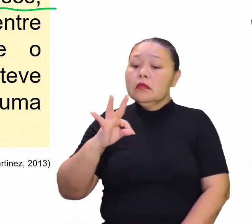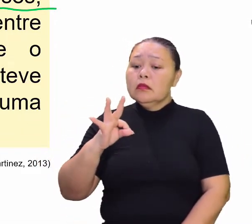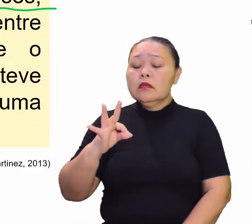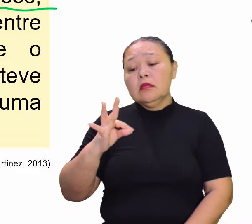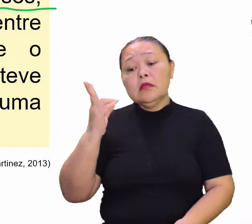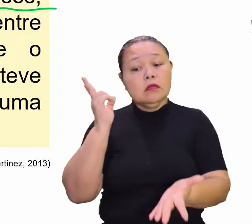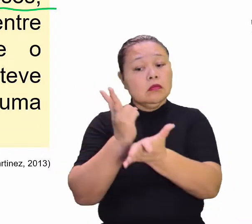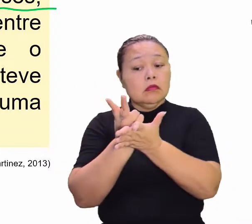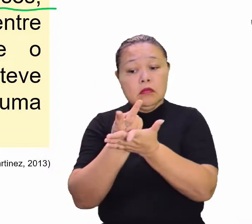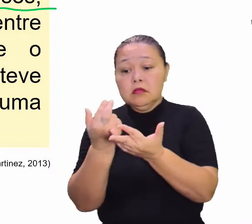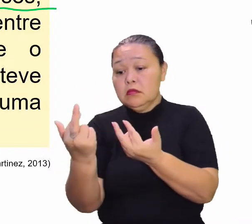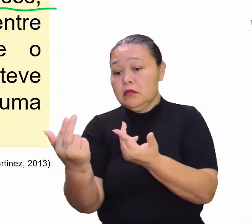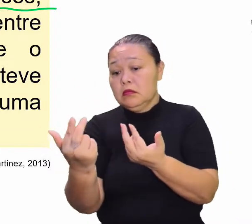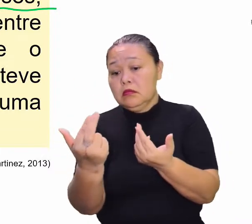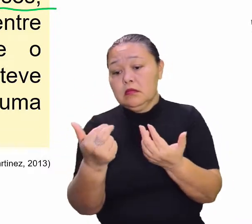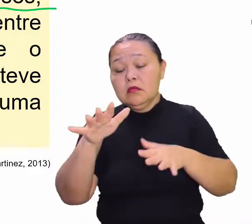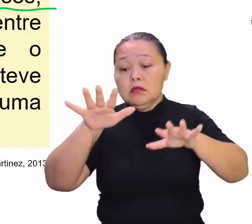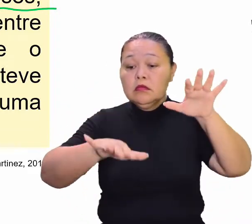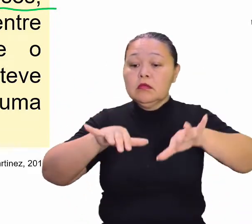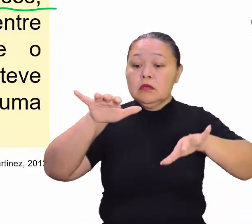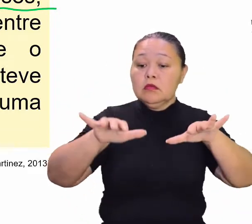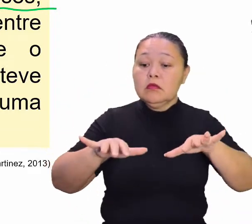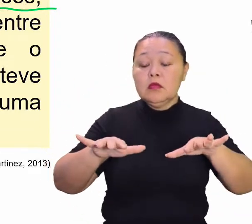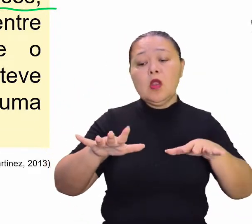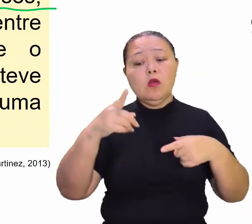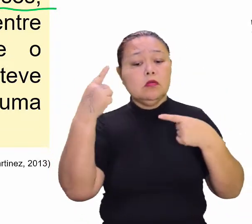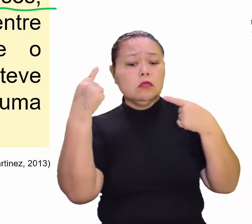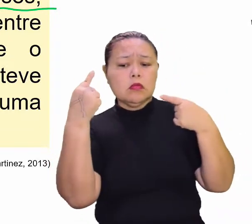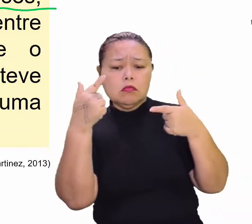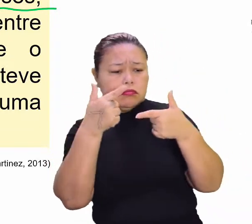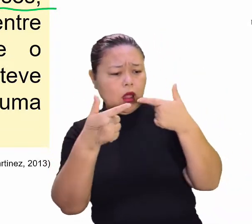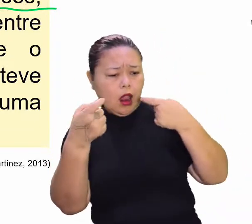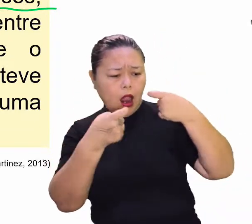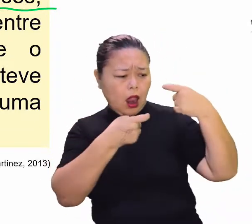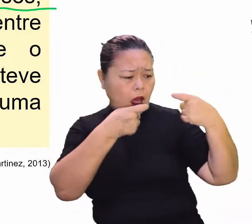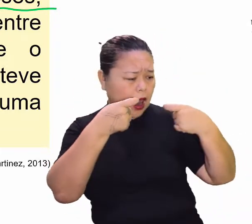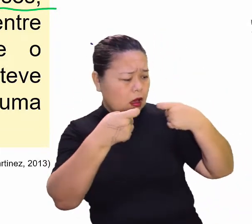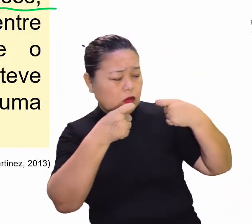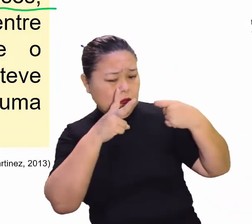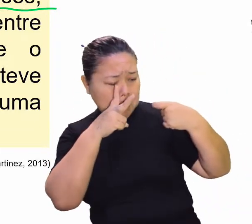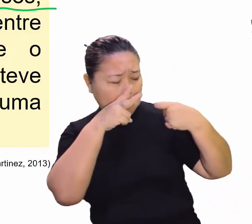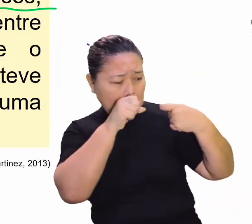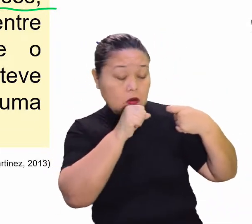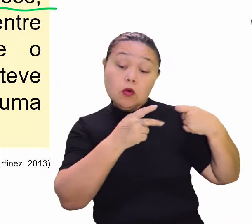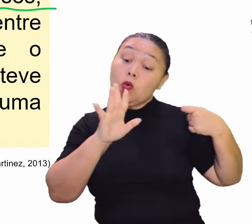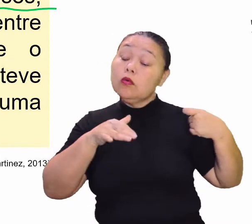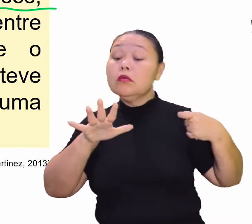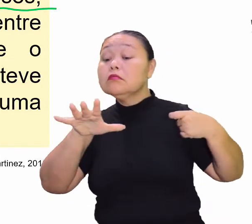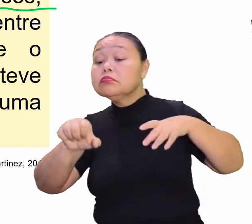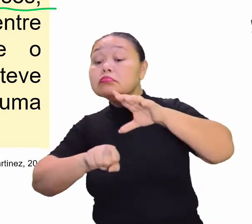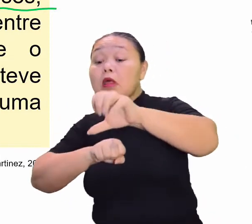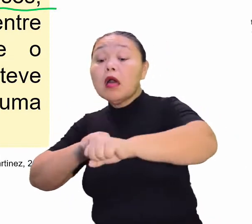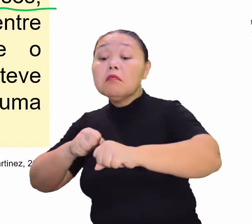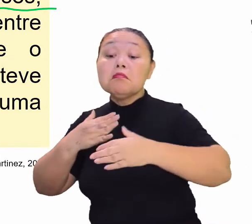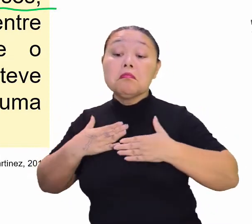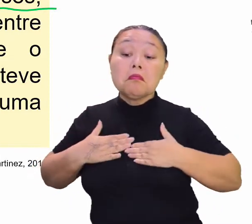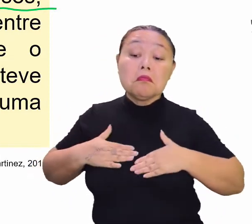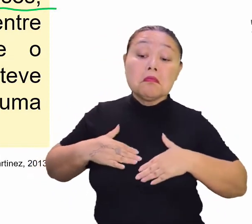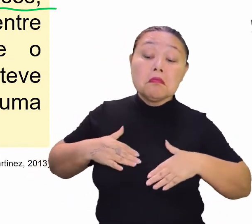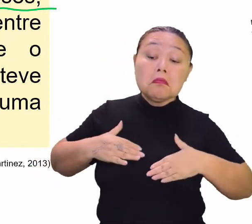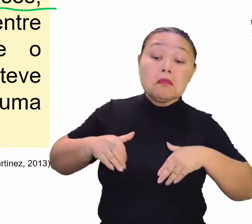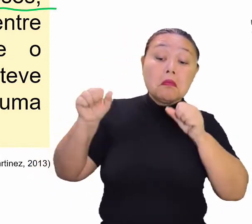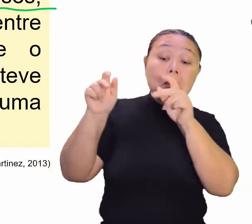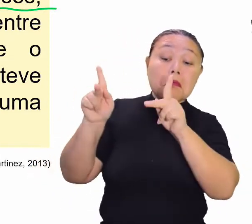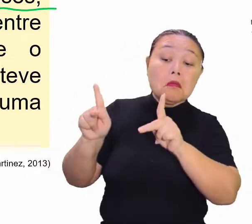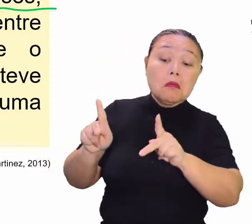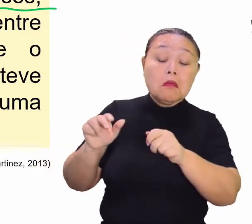da mesma maneira. Alguns foram com conflitos, né, mais intensos, outros foram mais pacíficos, outros tiveram